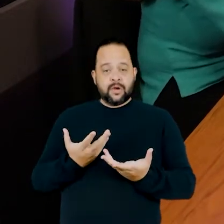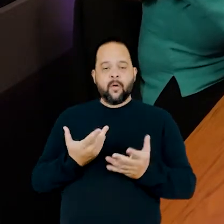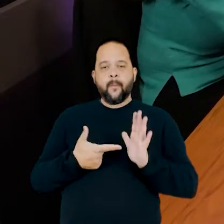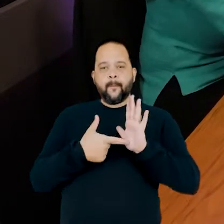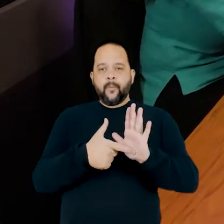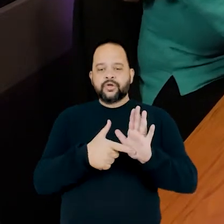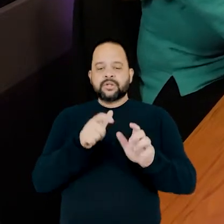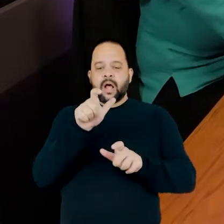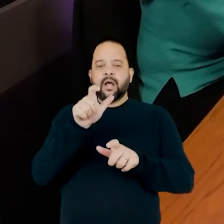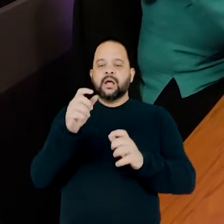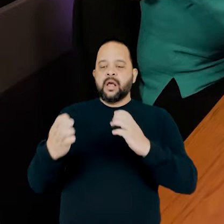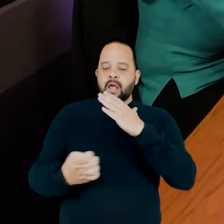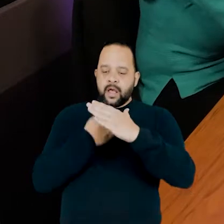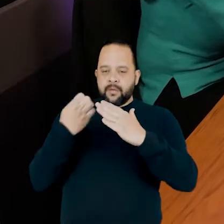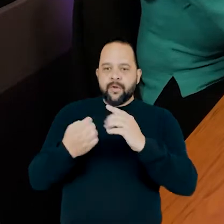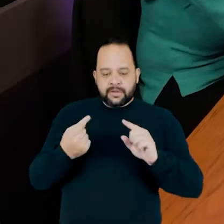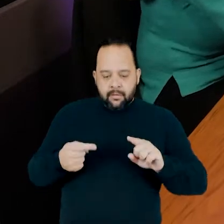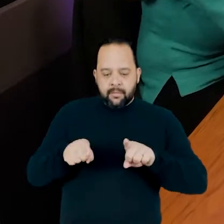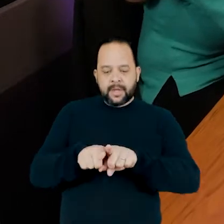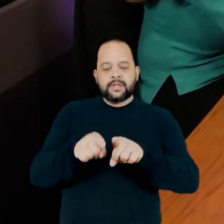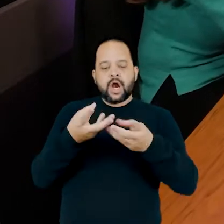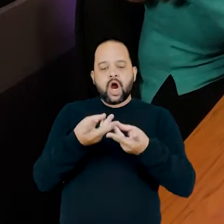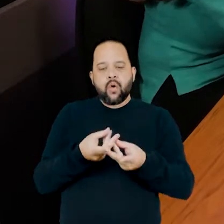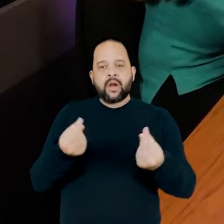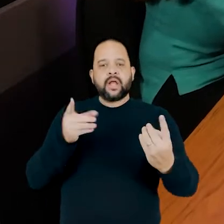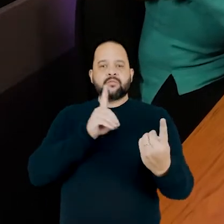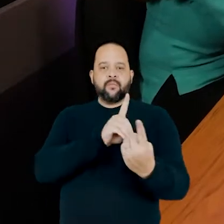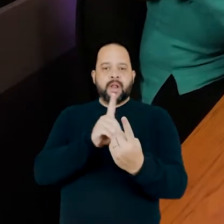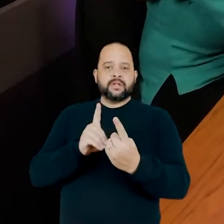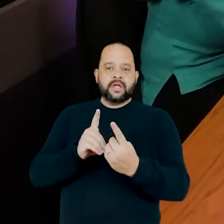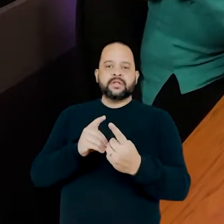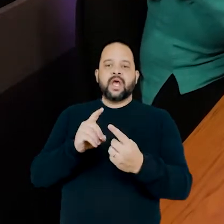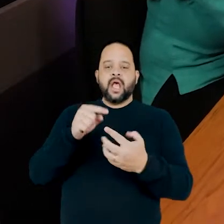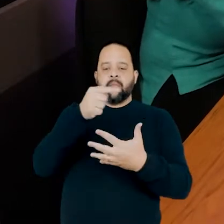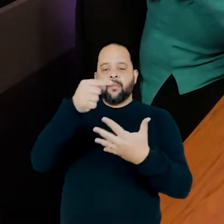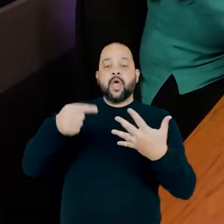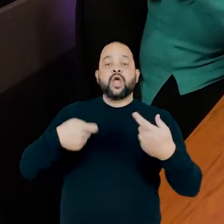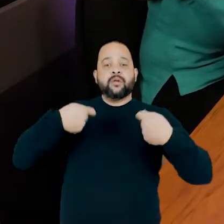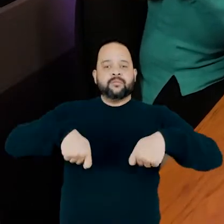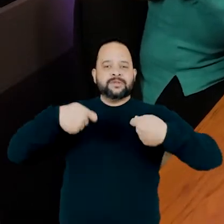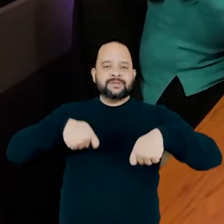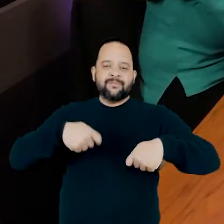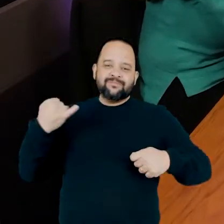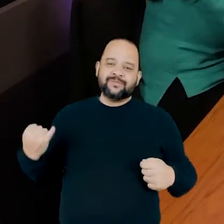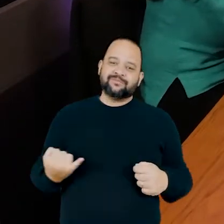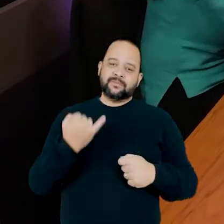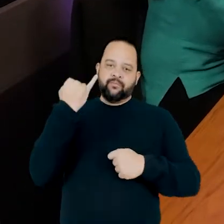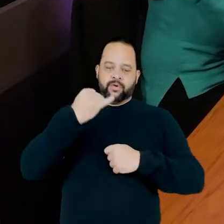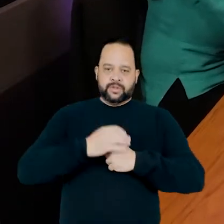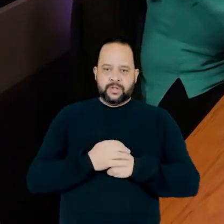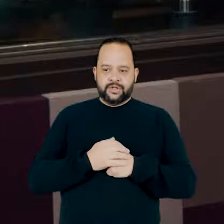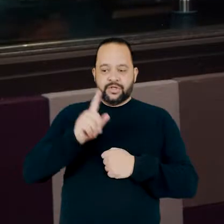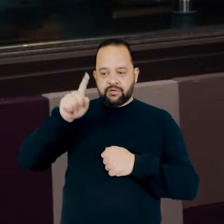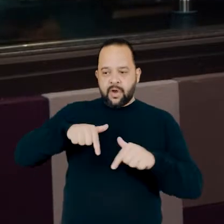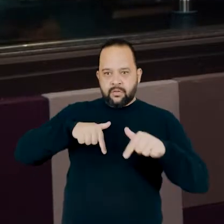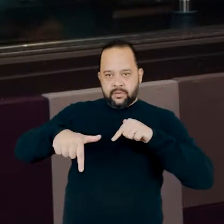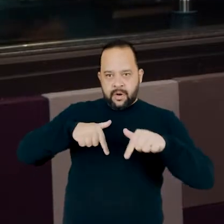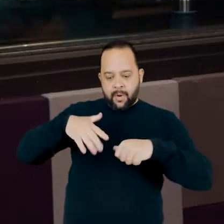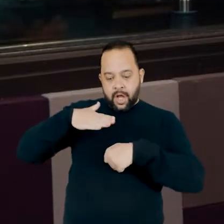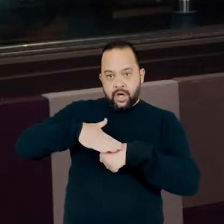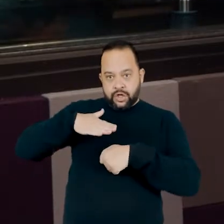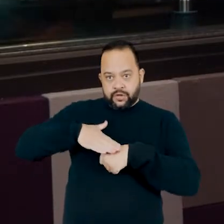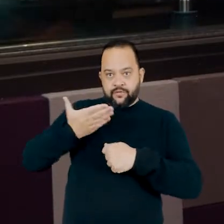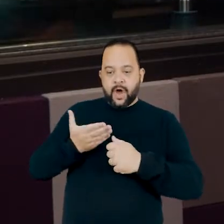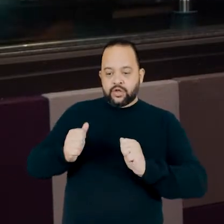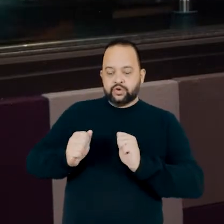parceiros qualificados para atender, aquela demanda faz muita diferença. Então, é o trabalho que a gente faz